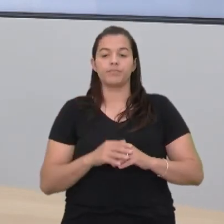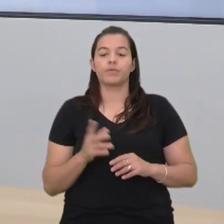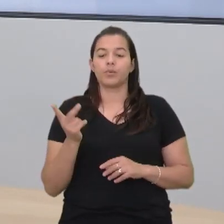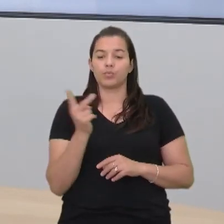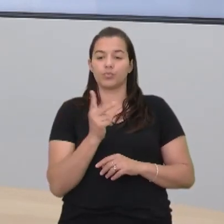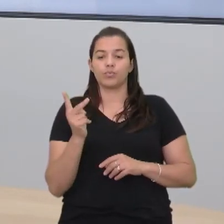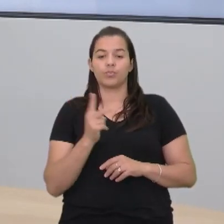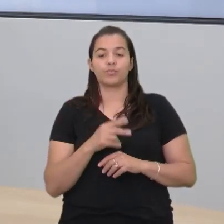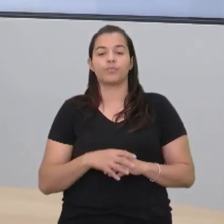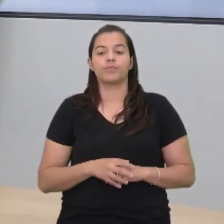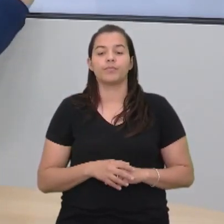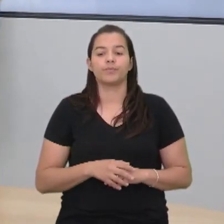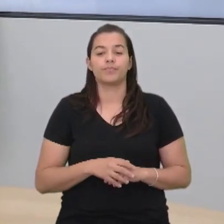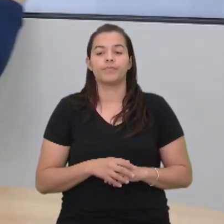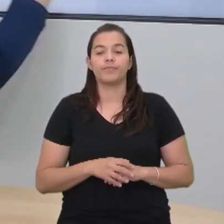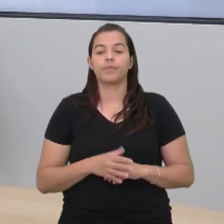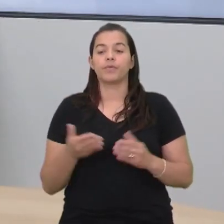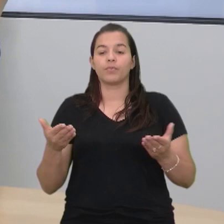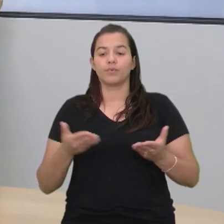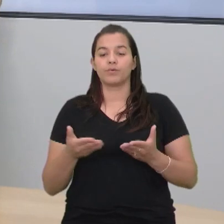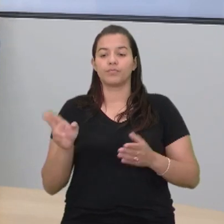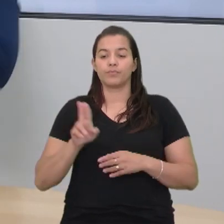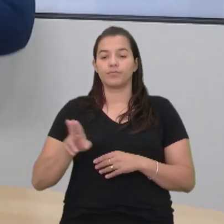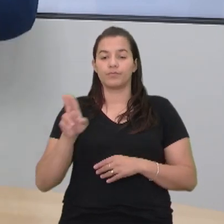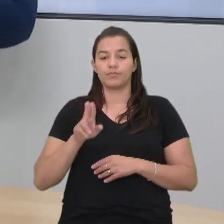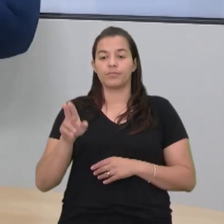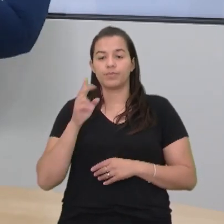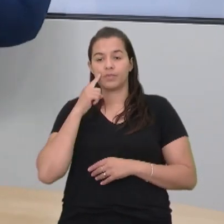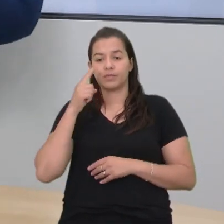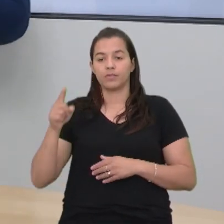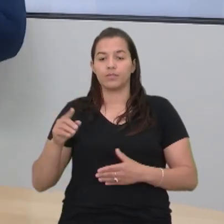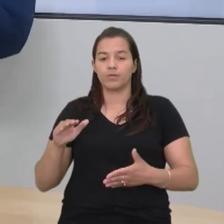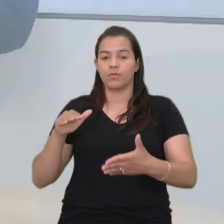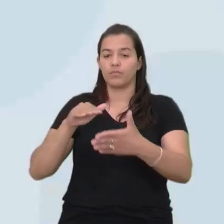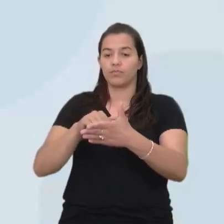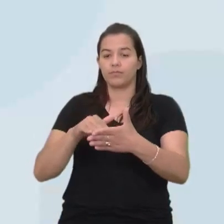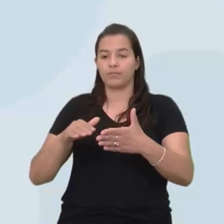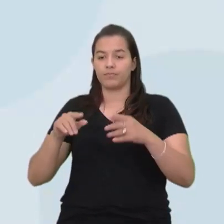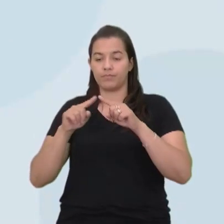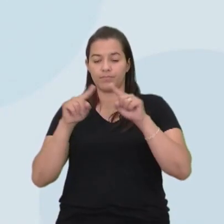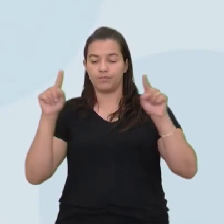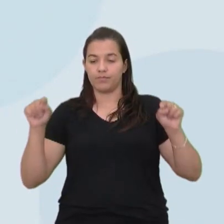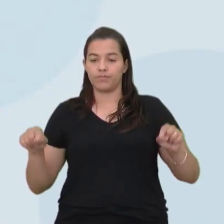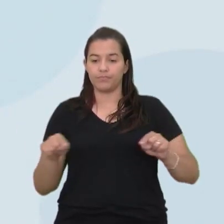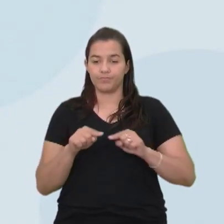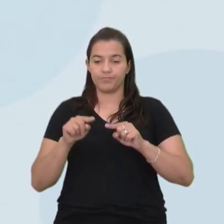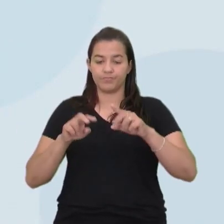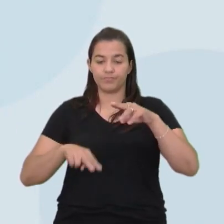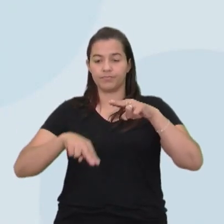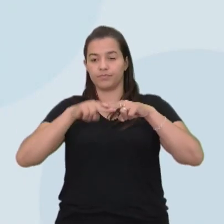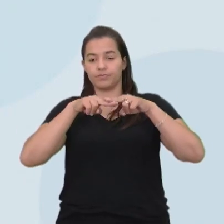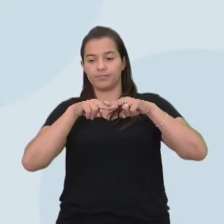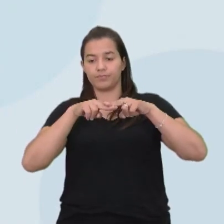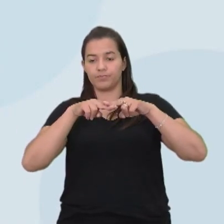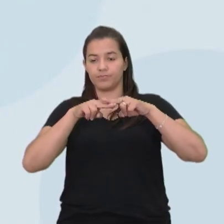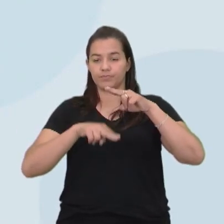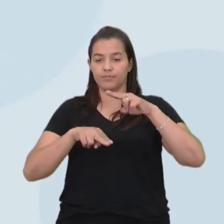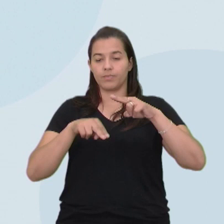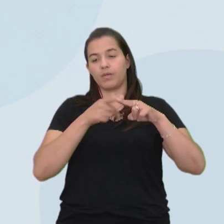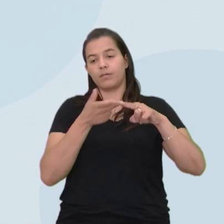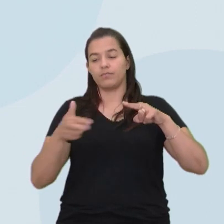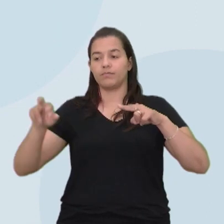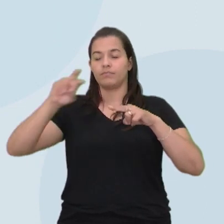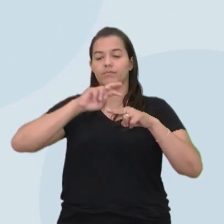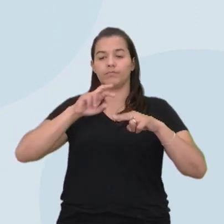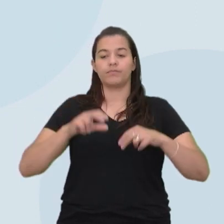dois. Tem esse aqui que a gente vai usar hoje, se tocar na borda, volte. Então você tem o contorno lá, se o bonequinho bater na borda, ele vai voltar e vai para outra direção.